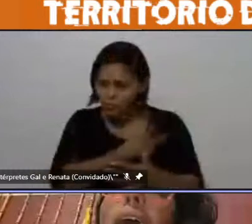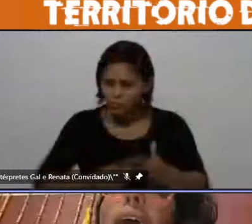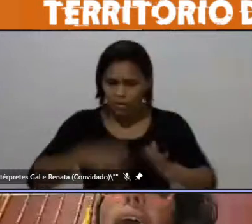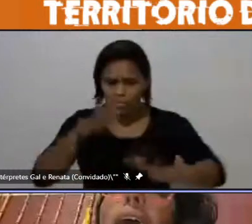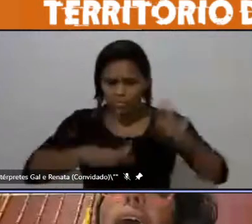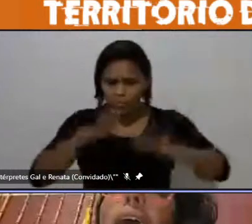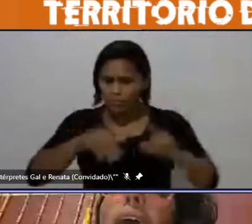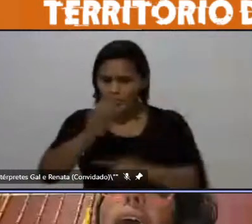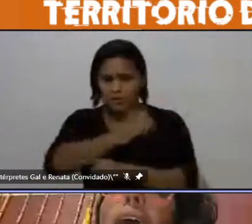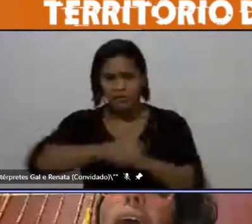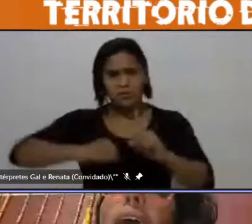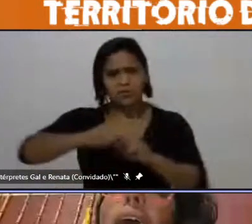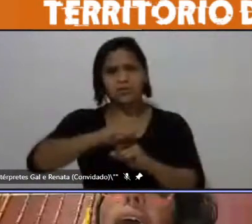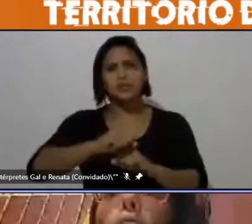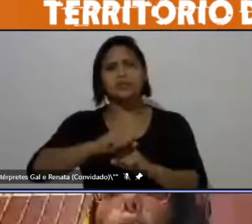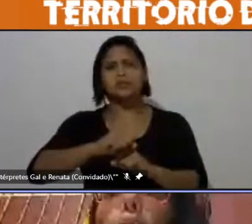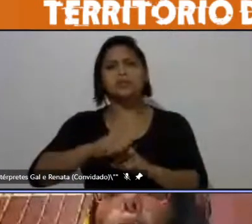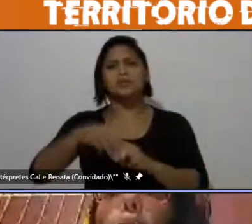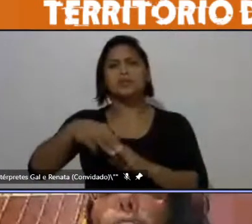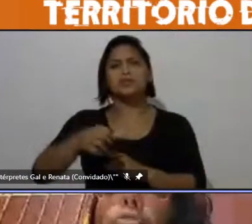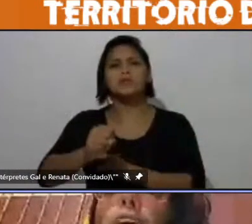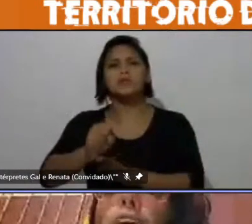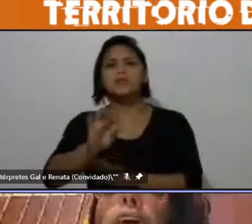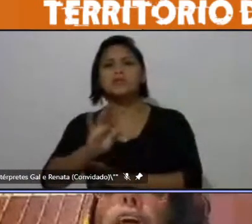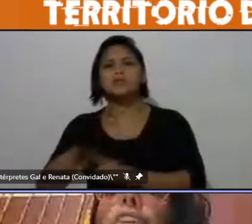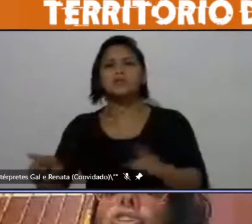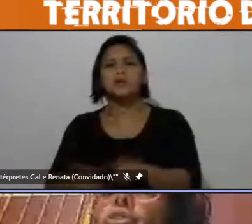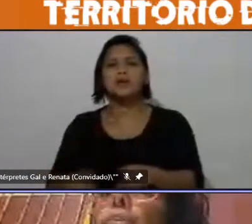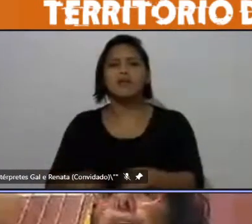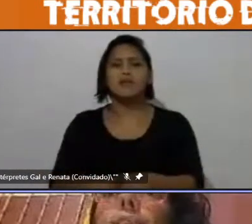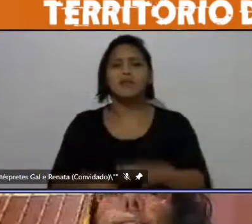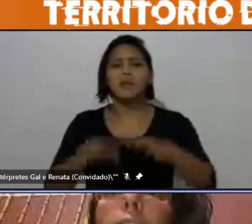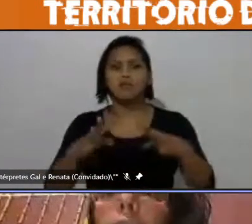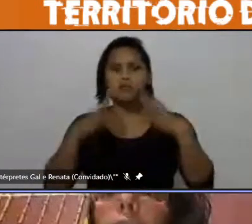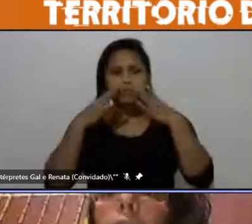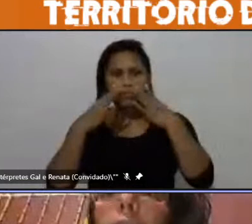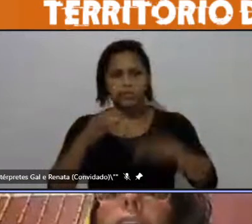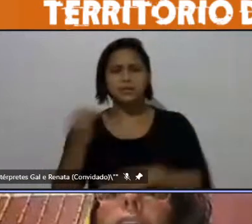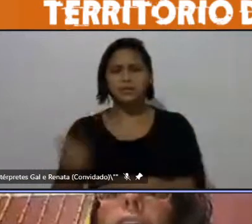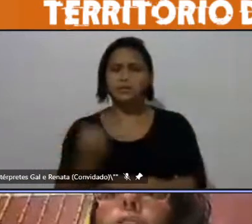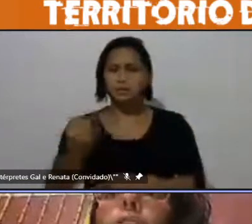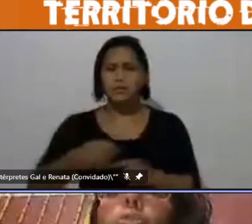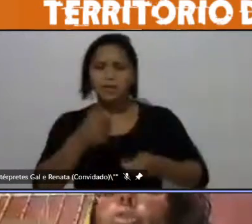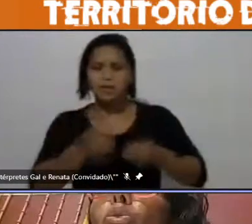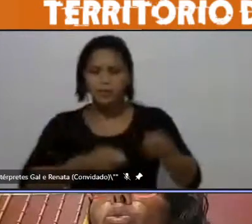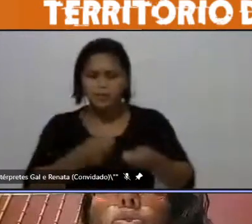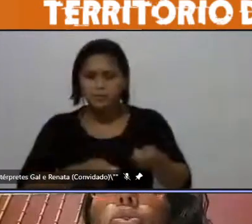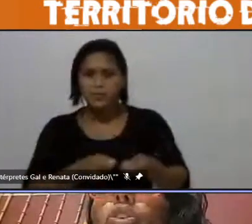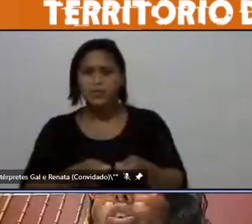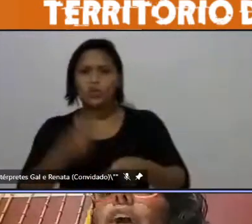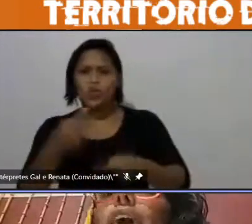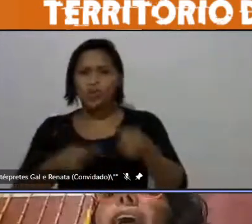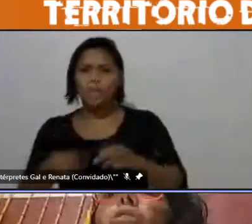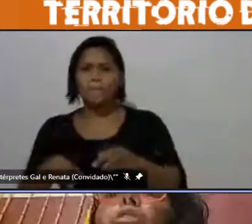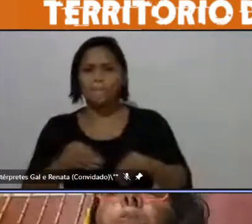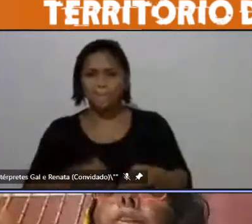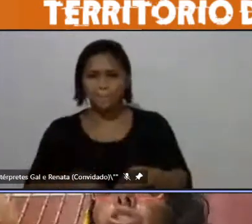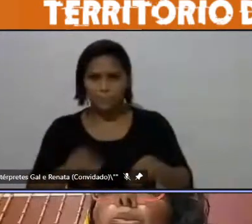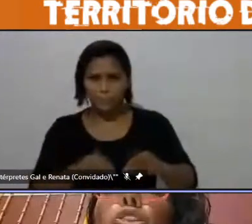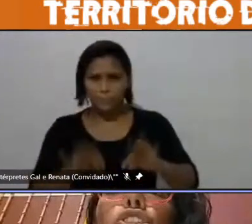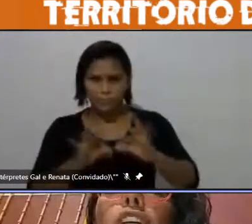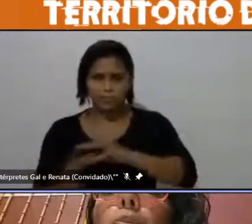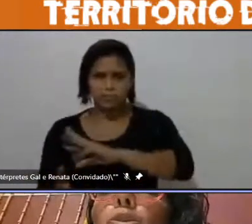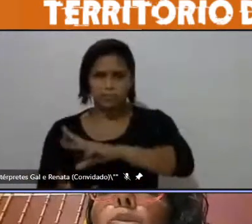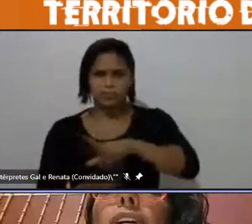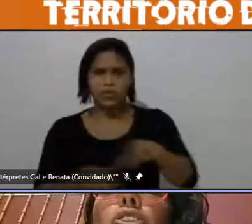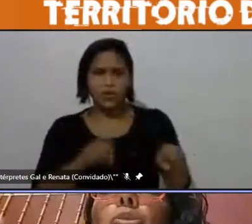movimentos sociais, com o MST, né, com o principal movimento, né, de luta pela terra, né, no mundo, com